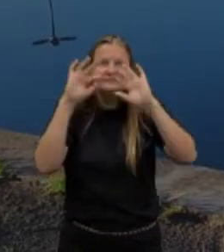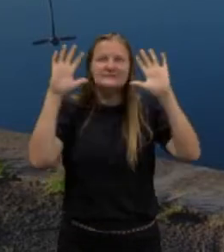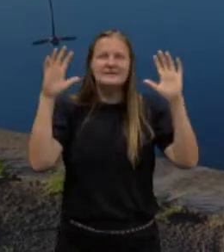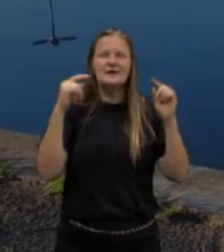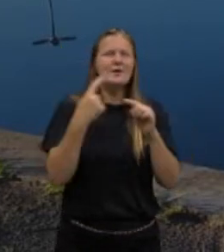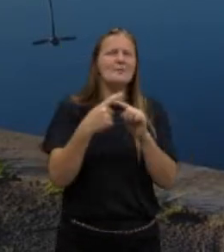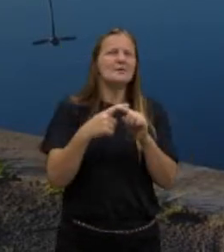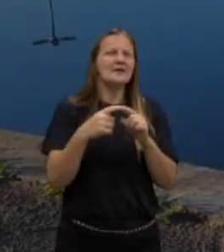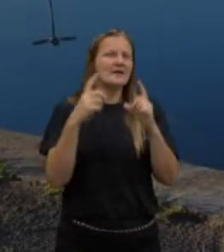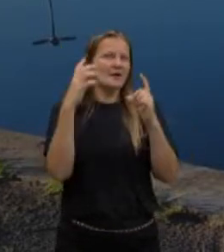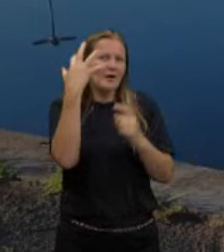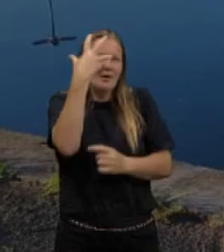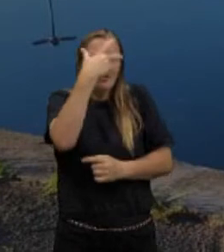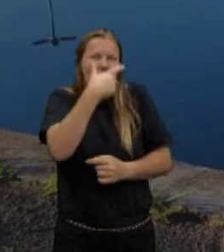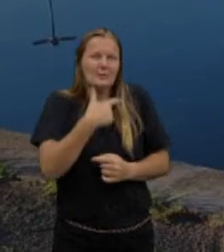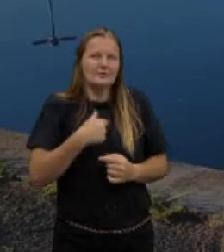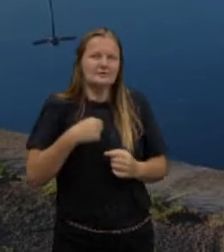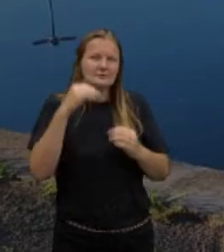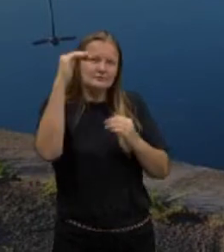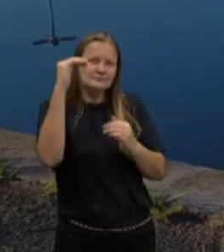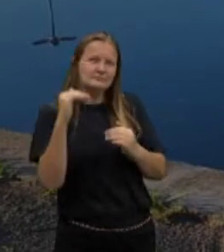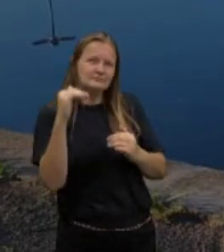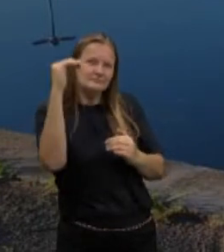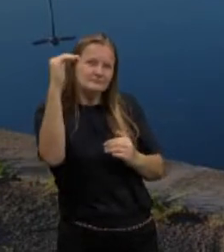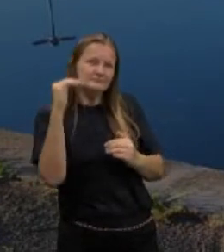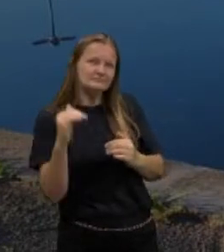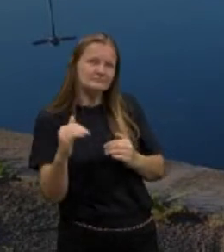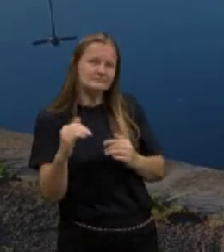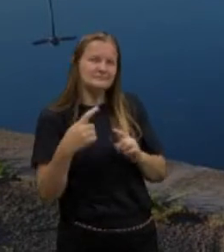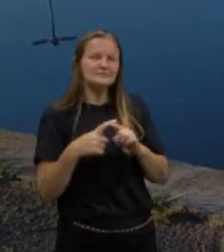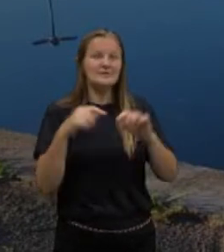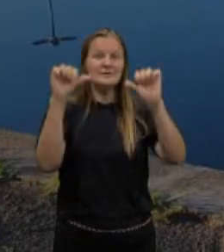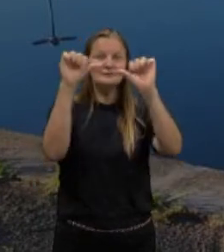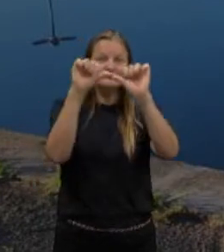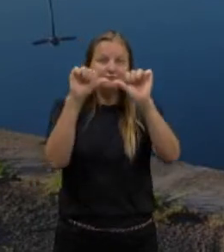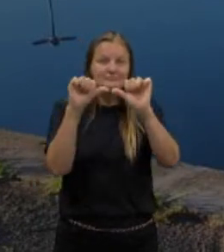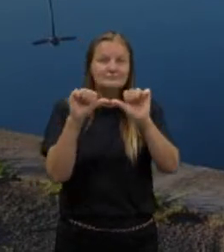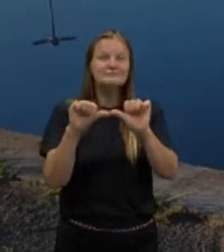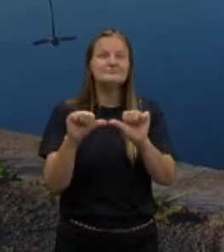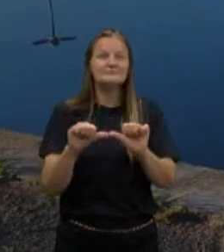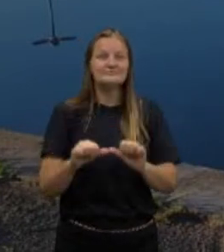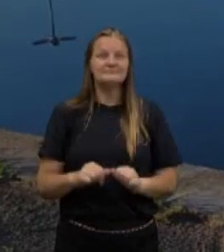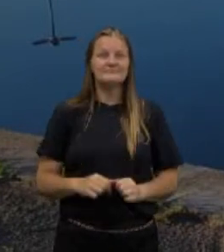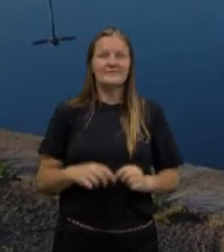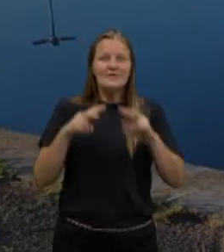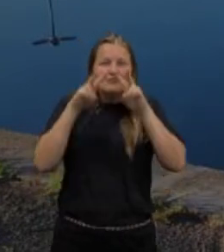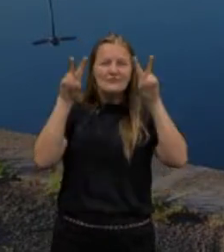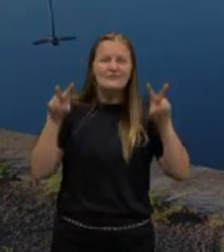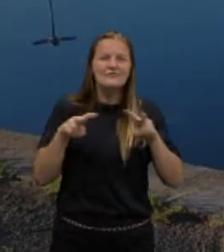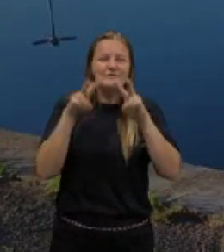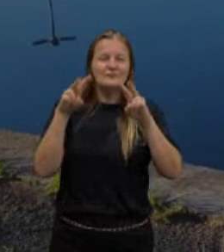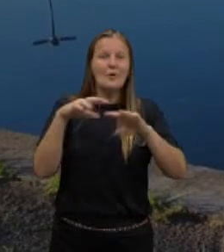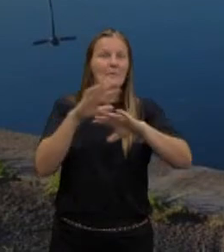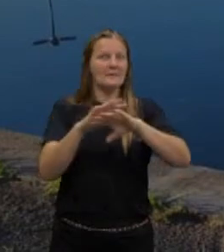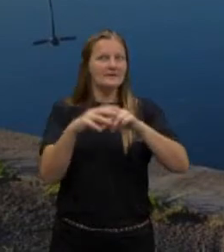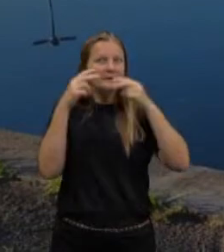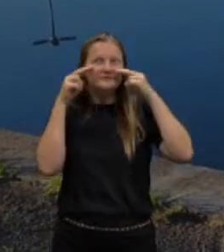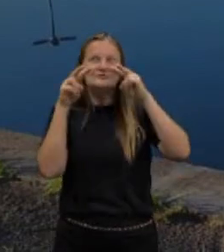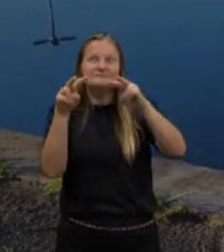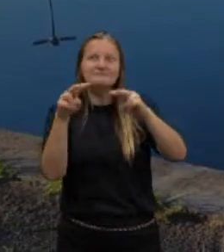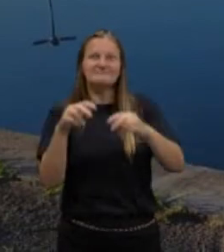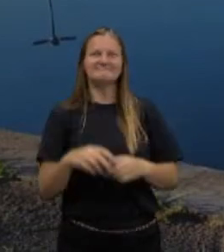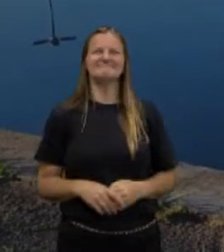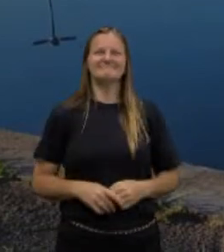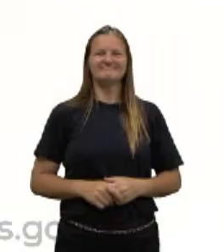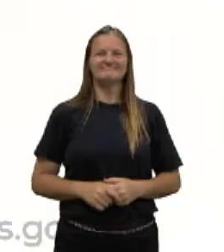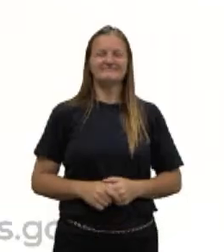Por que fica tão bonita essa foto? Porque ela tem, né, na assim, minha visão, a matemática nela. Assim como